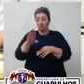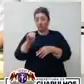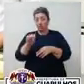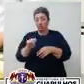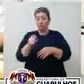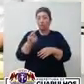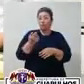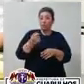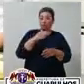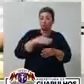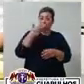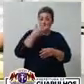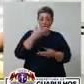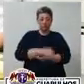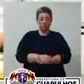um pouquinho de recheio.